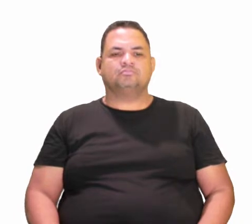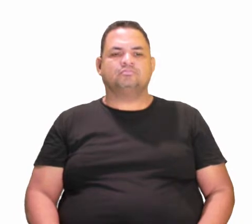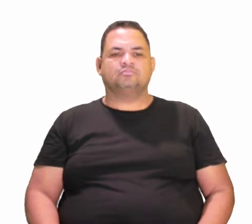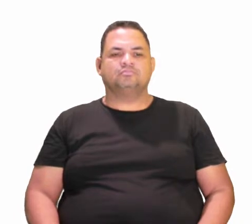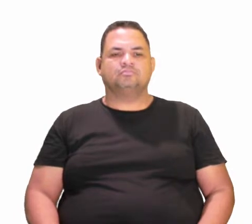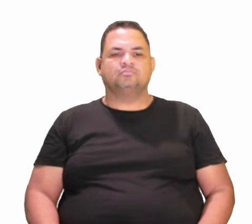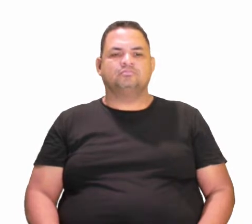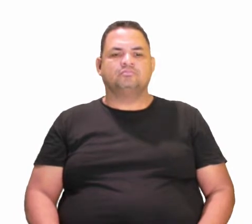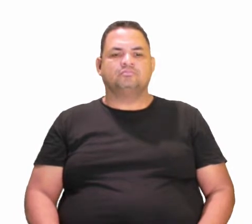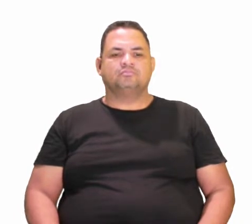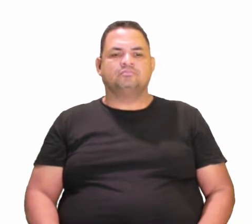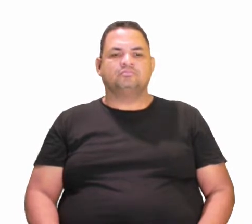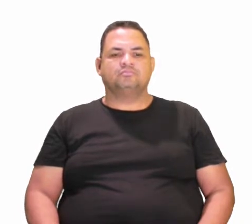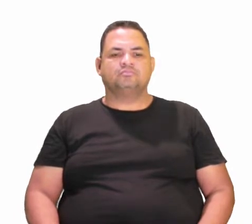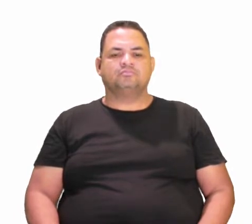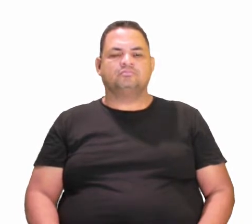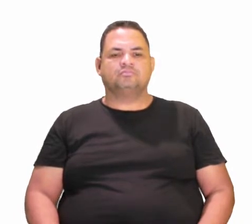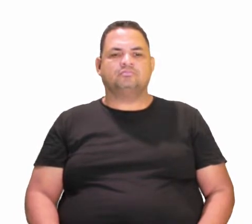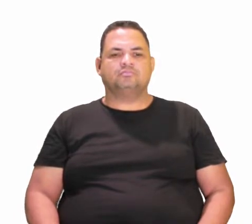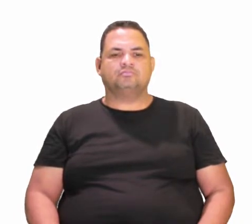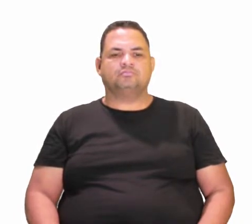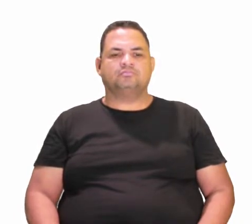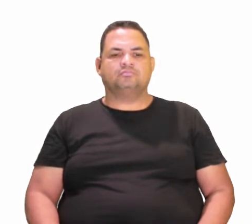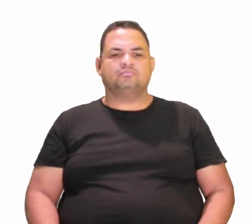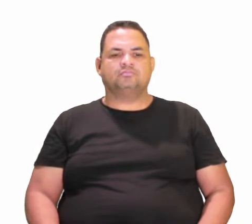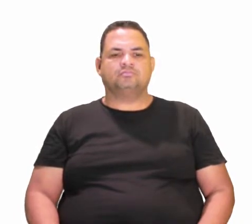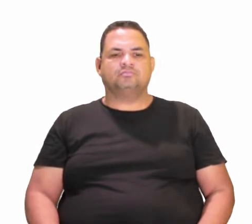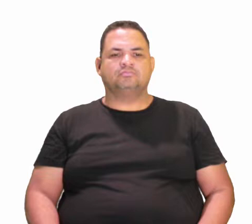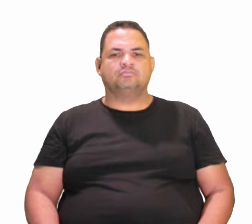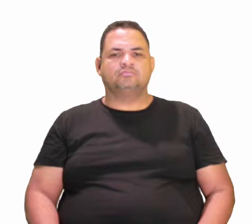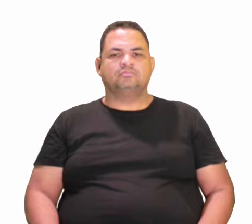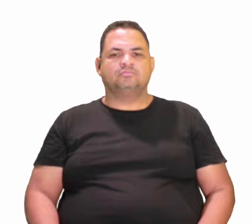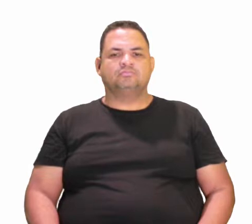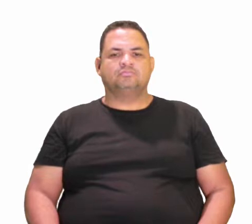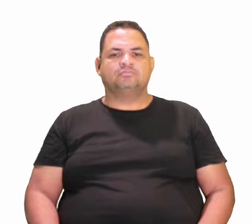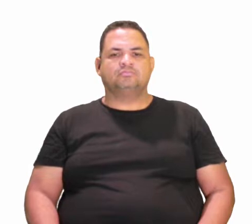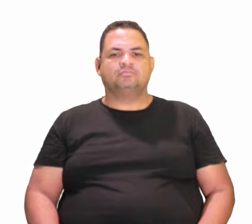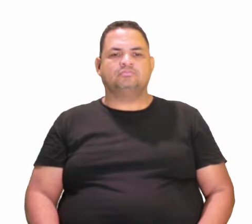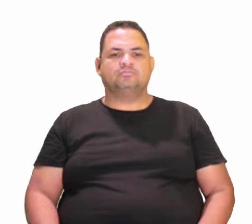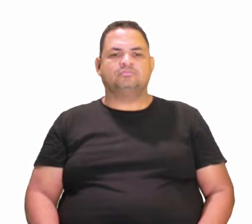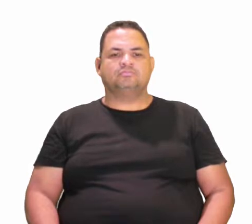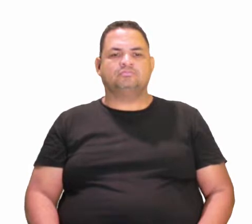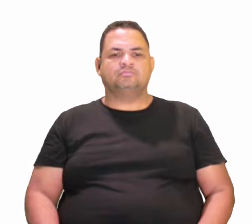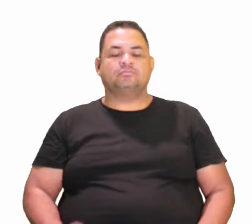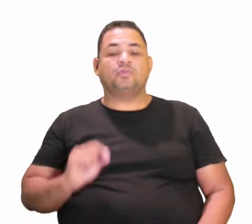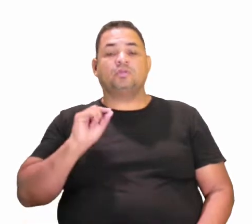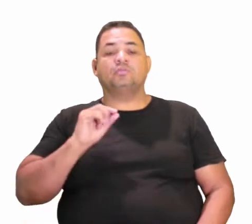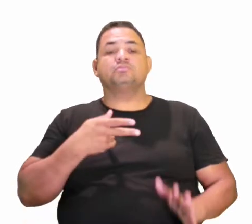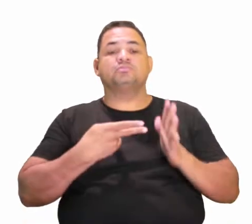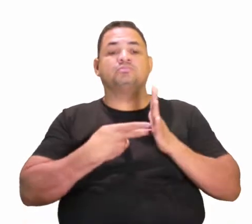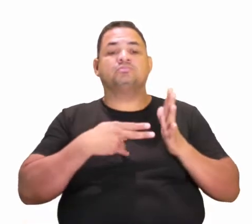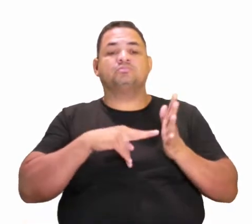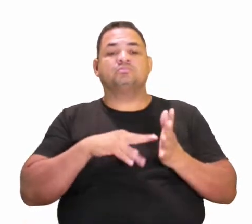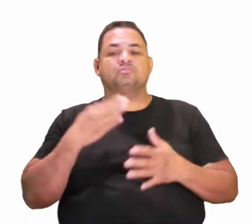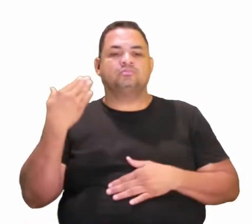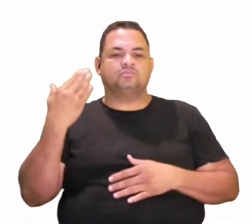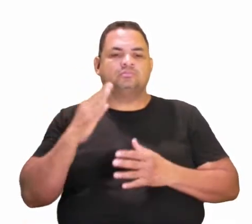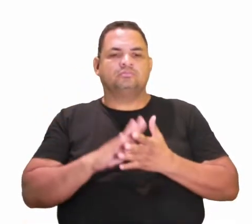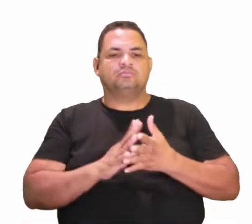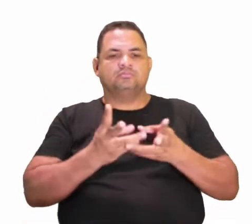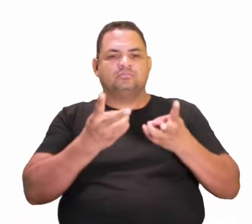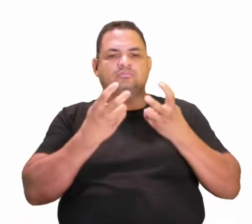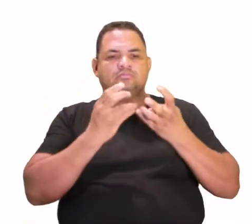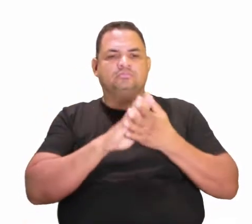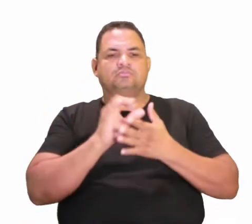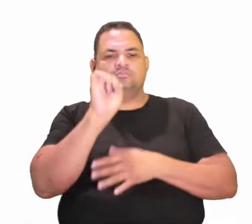a single parent family. This is a single parent family. O que é isso? Perceba só